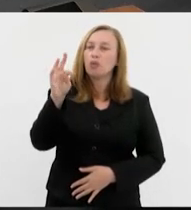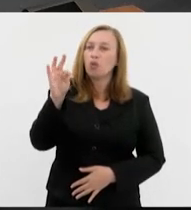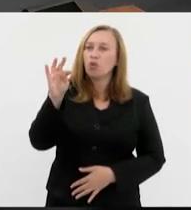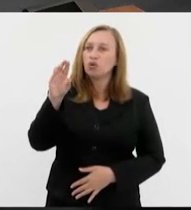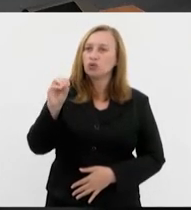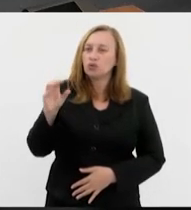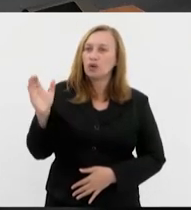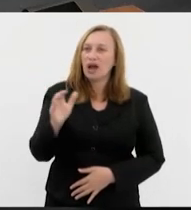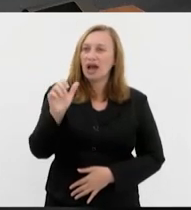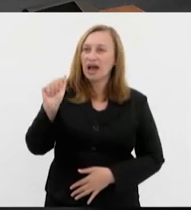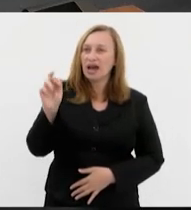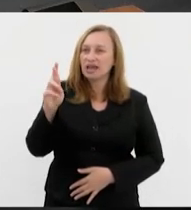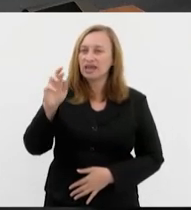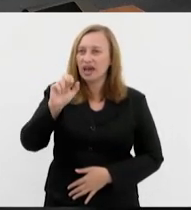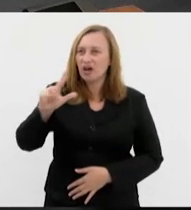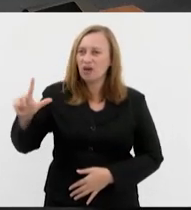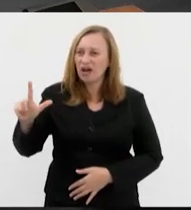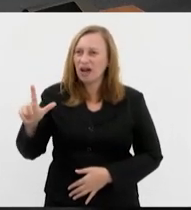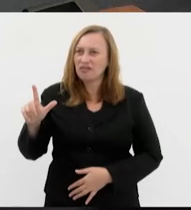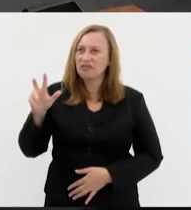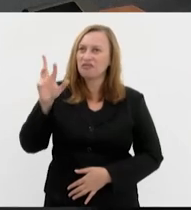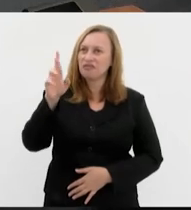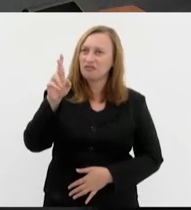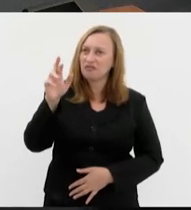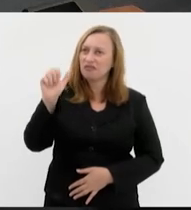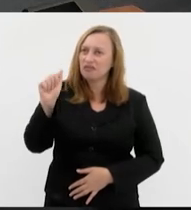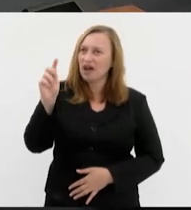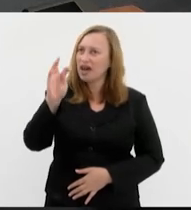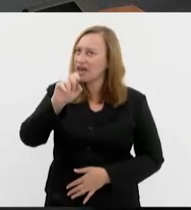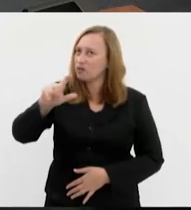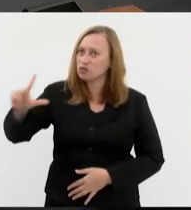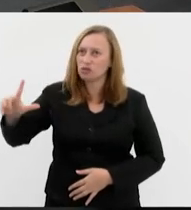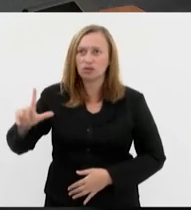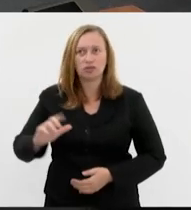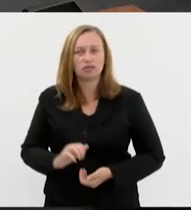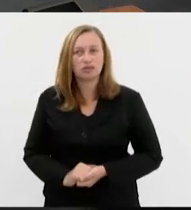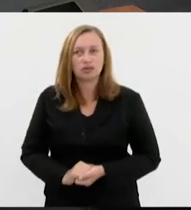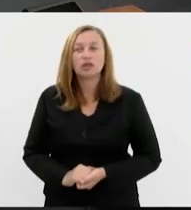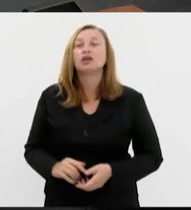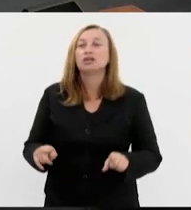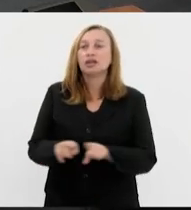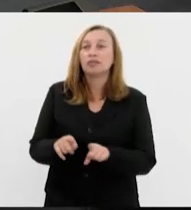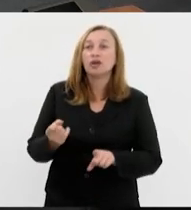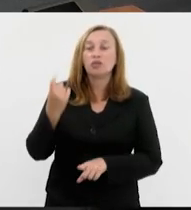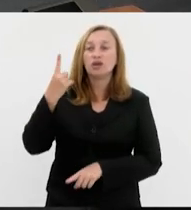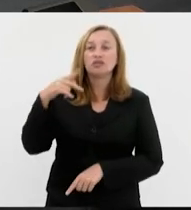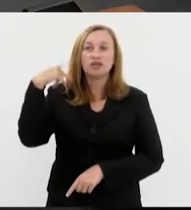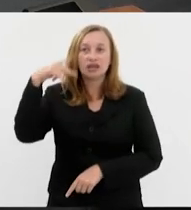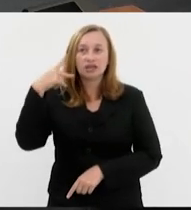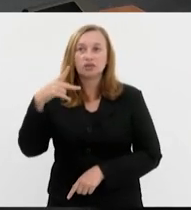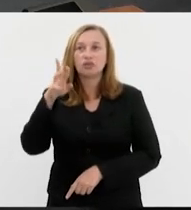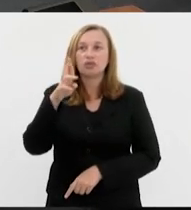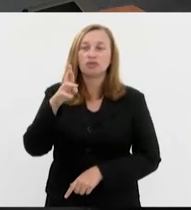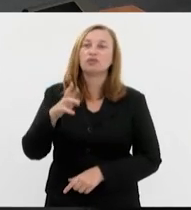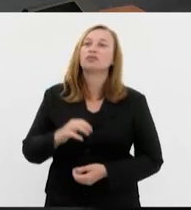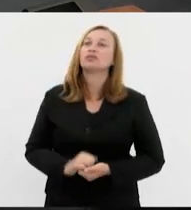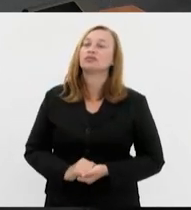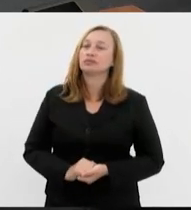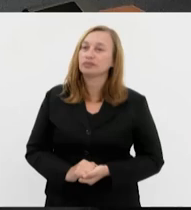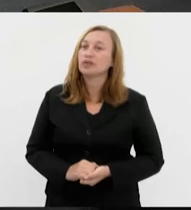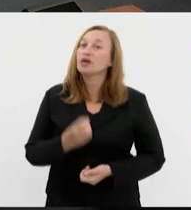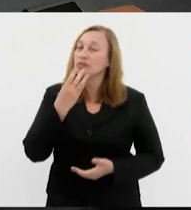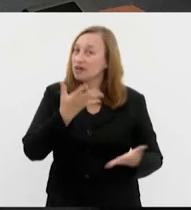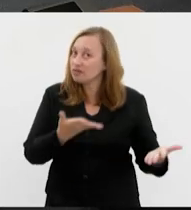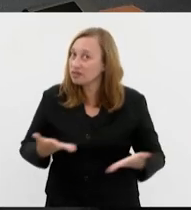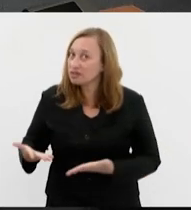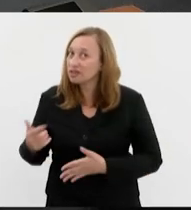Rafael Piró, que está aí presente. E agradecer também do ex-vereador Valci Silva, que também está aqui presente com a gente. Sejam bem-vindos